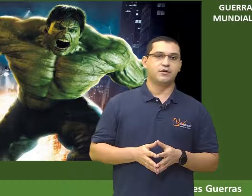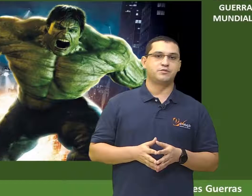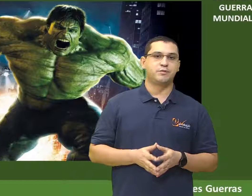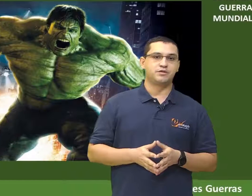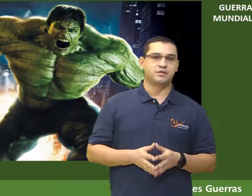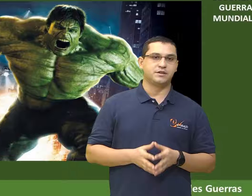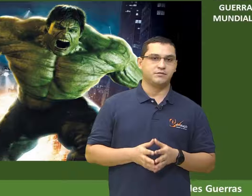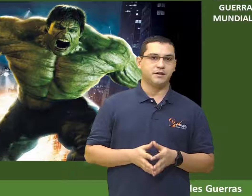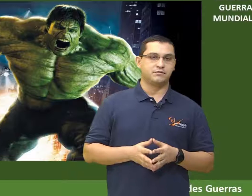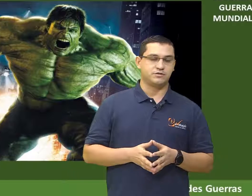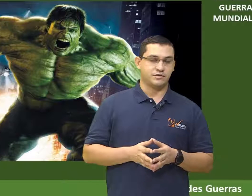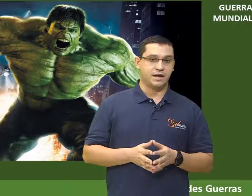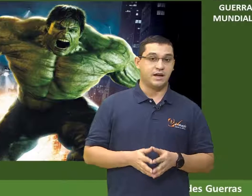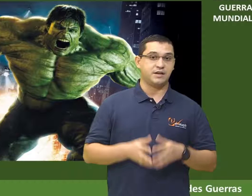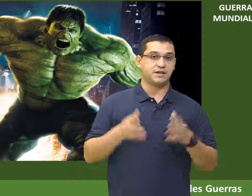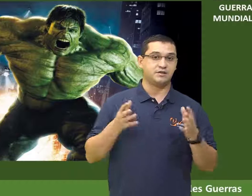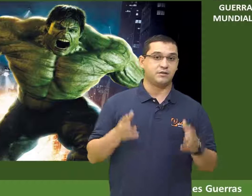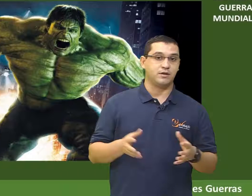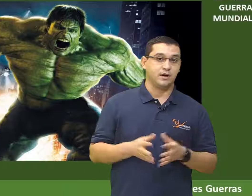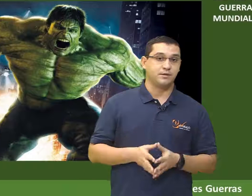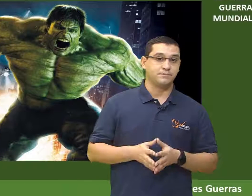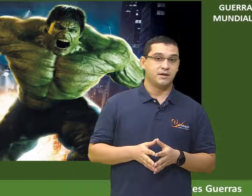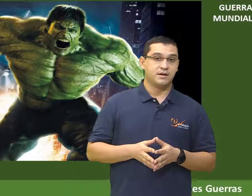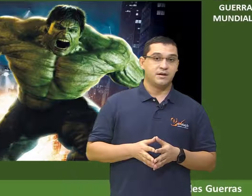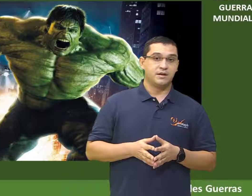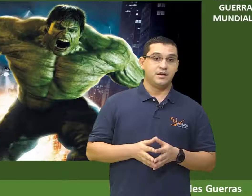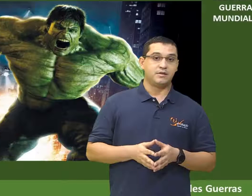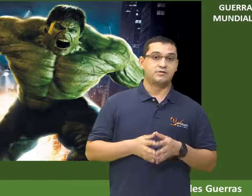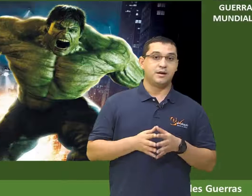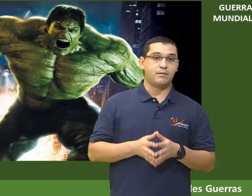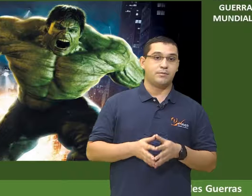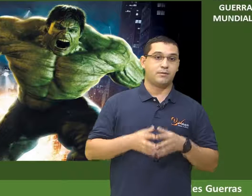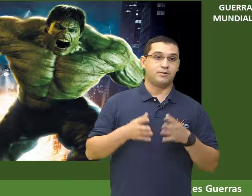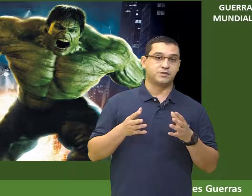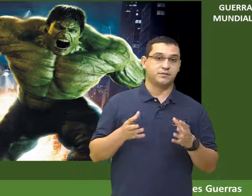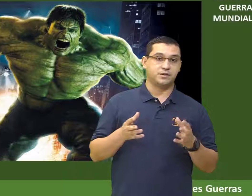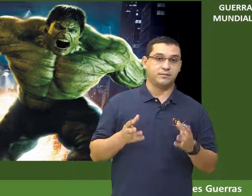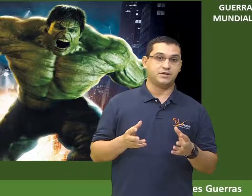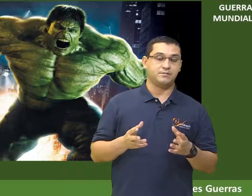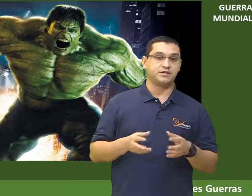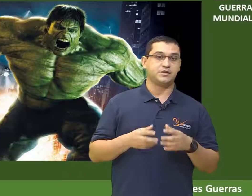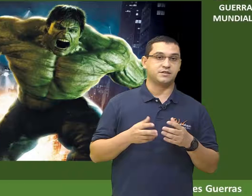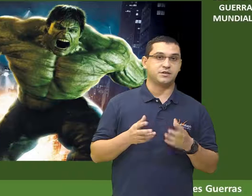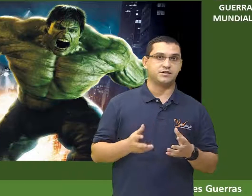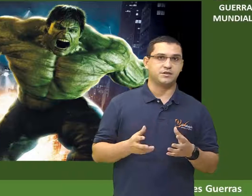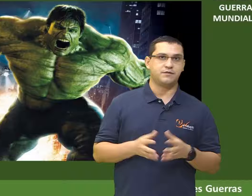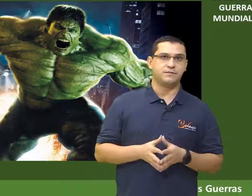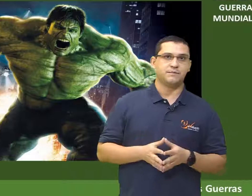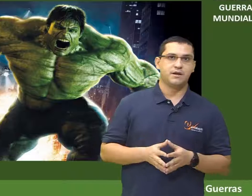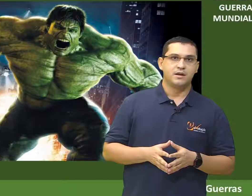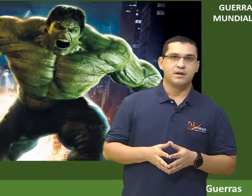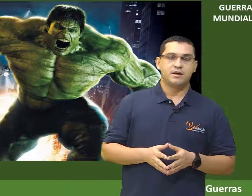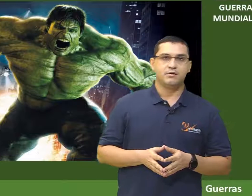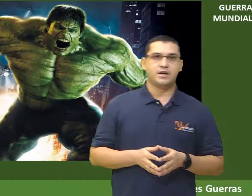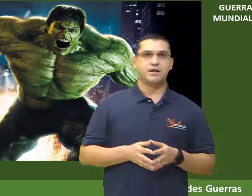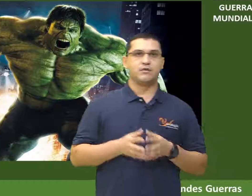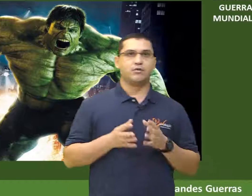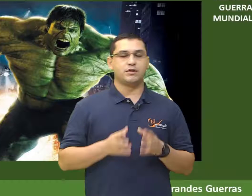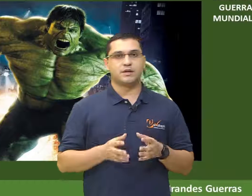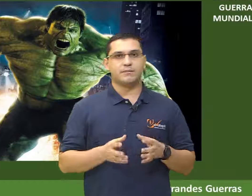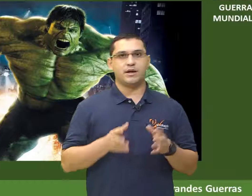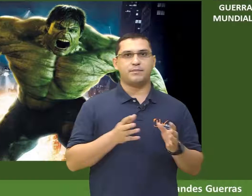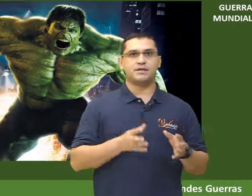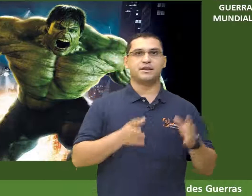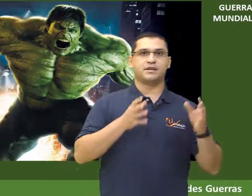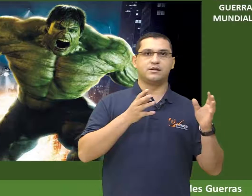que foi exposto aos efeitos da irradiação gama, que isso é uma proporção também de pesquisa científica. E o Incrível